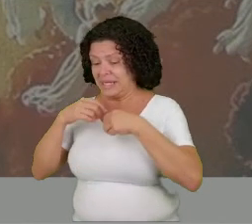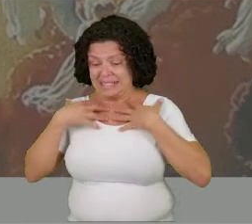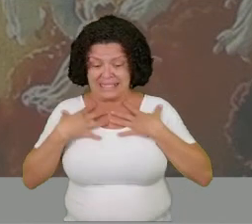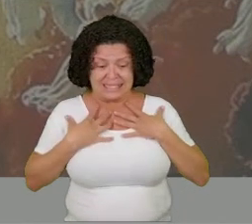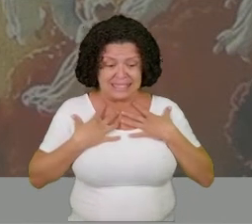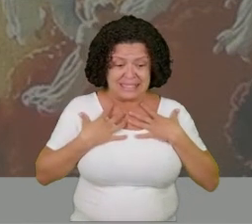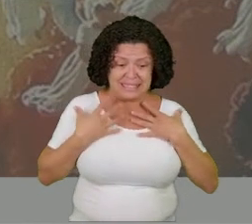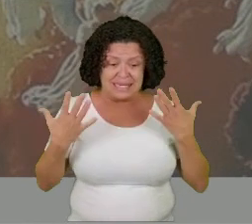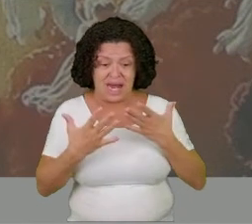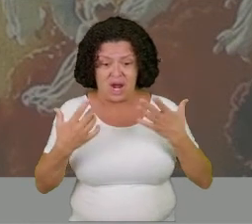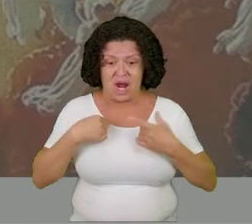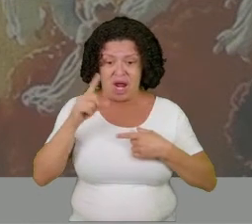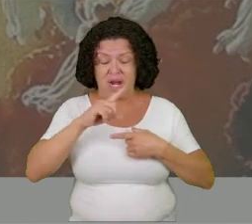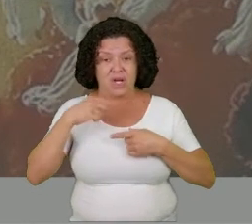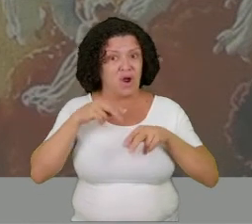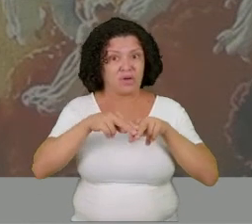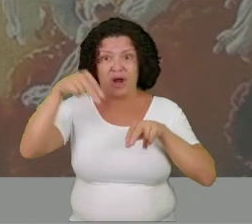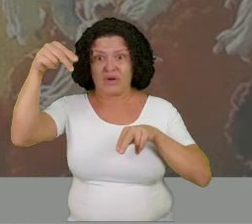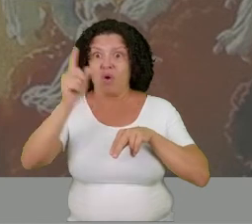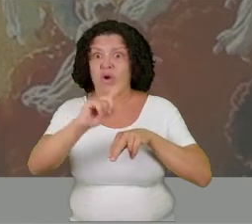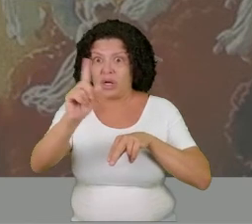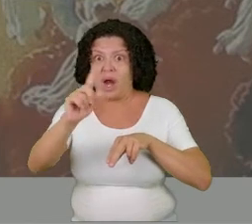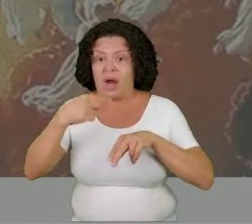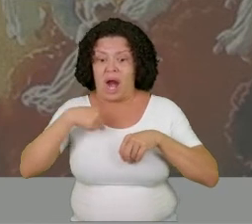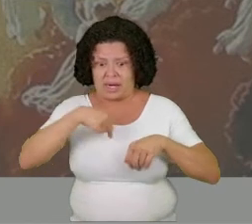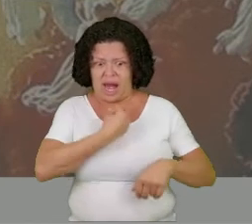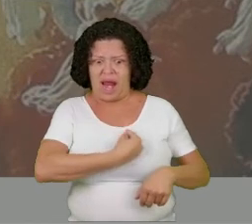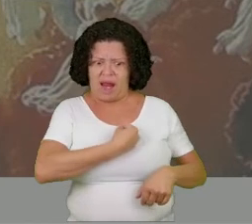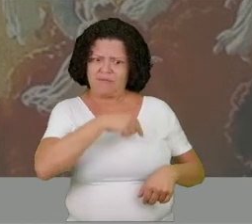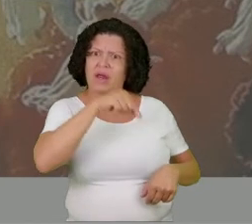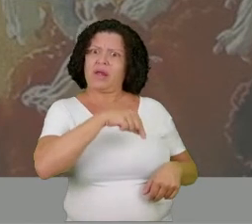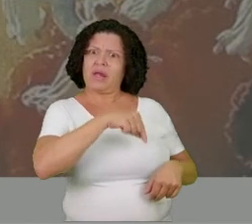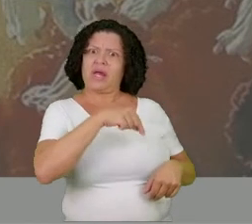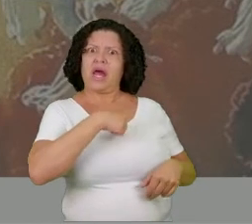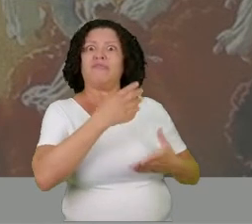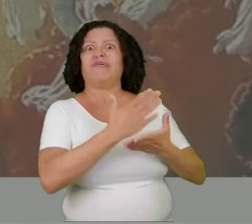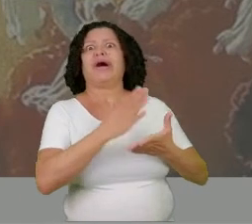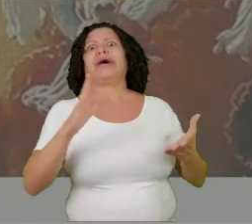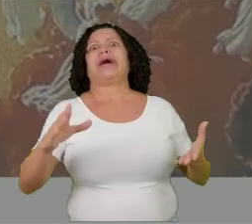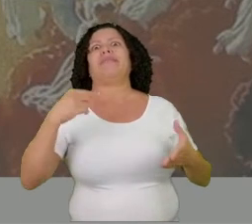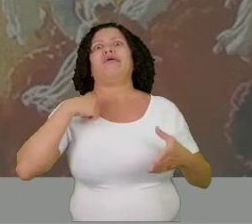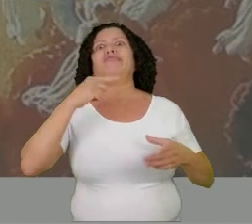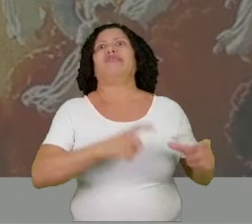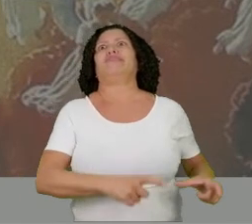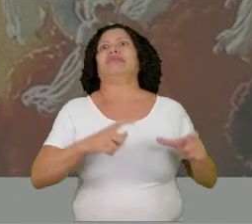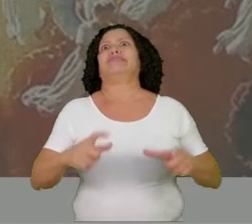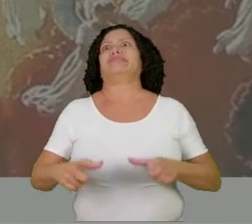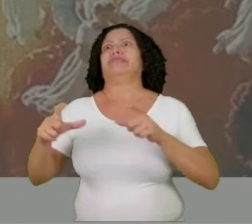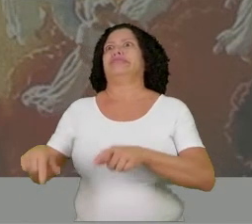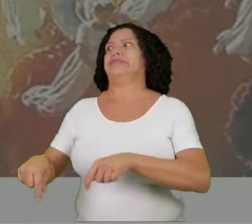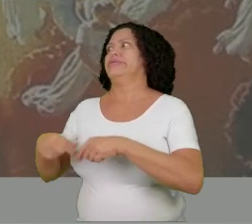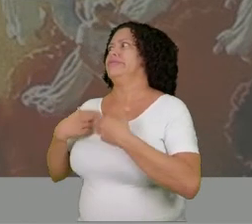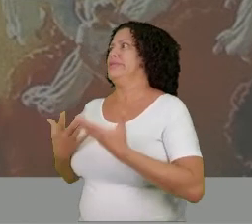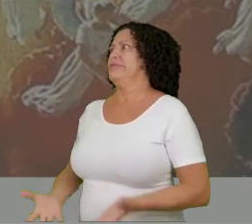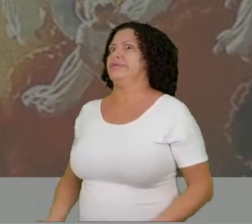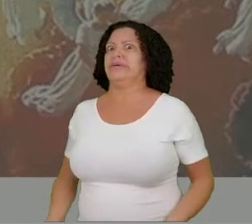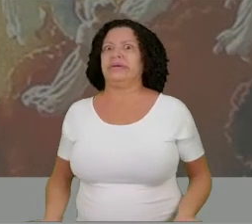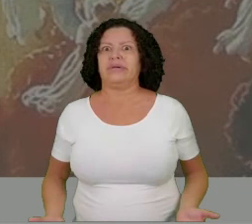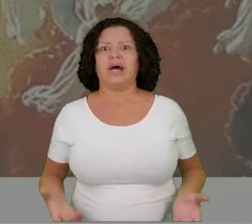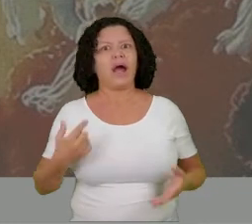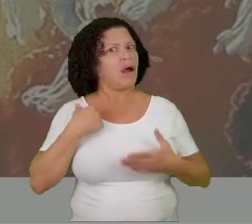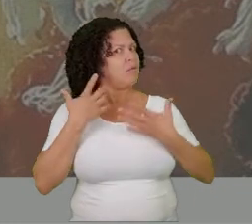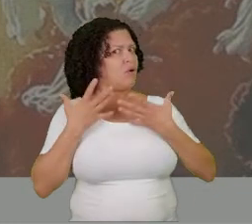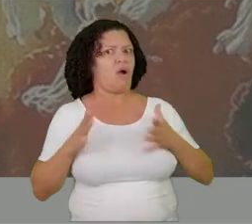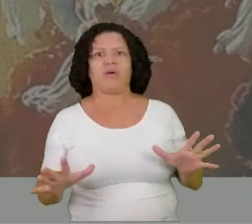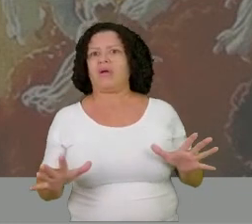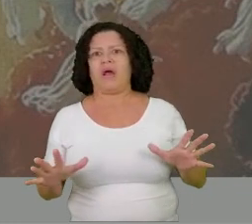agora mesmo eu estou com mais medo ainda, né? Agora mesmo que eu não quero desencarnar, porque acho que a vida que eu estou levando, eu vou acabar indo lá para onde